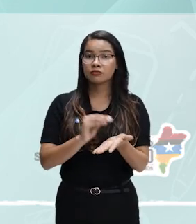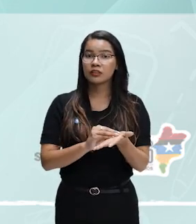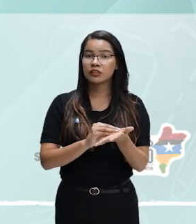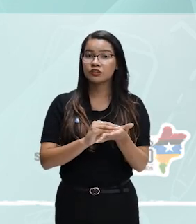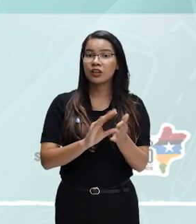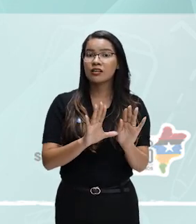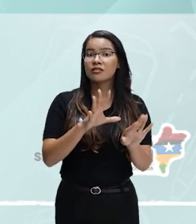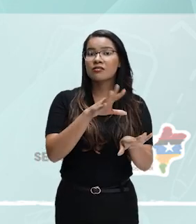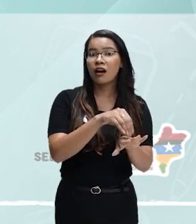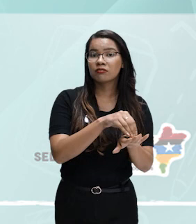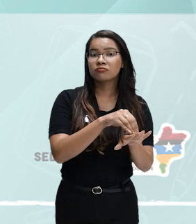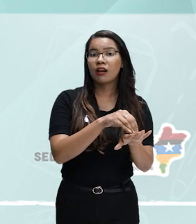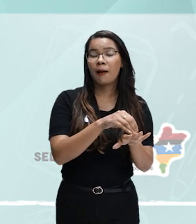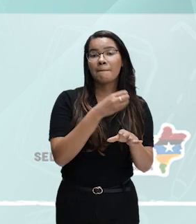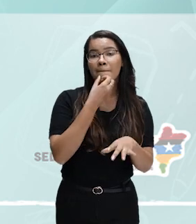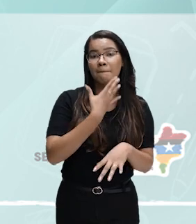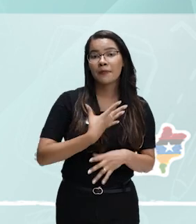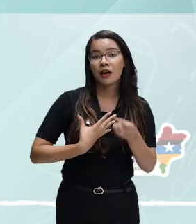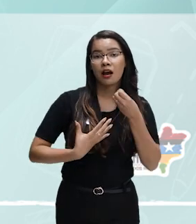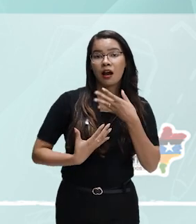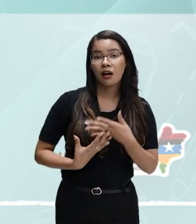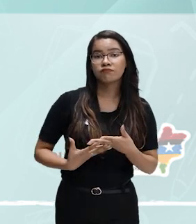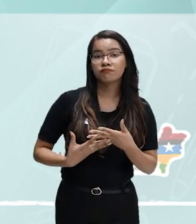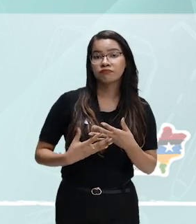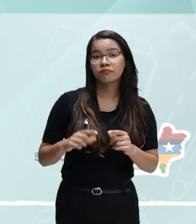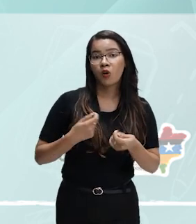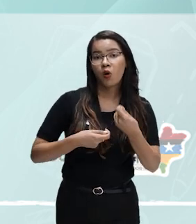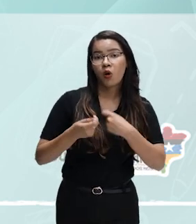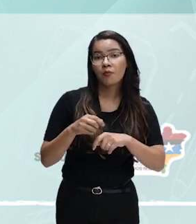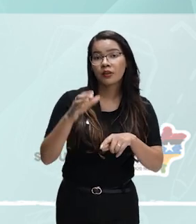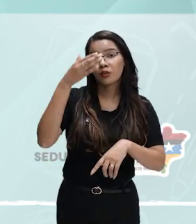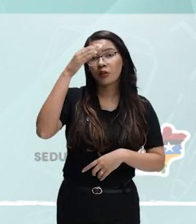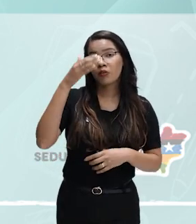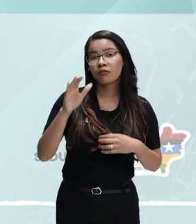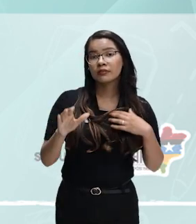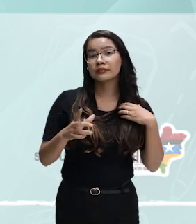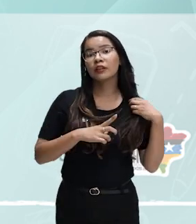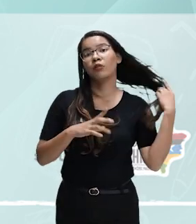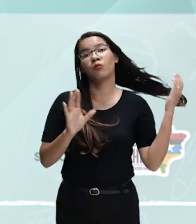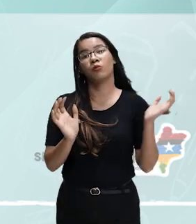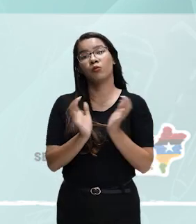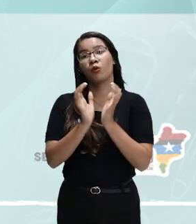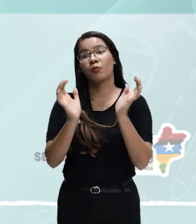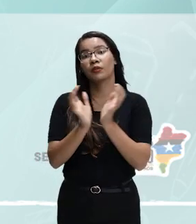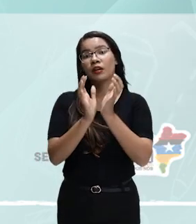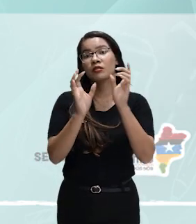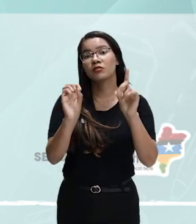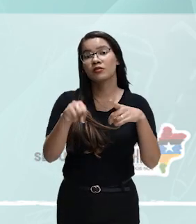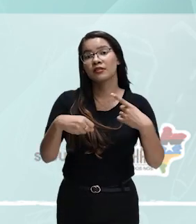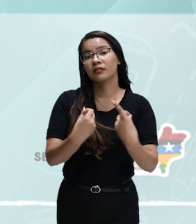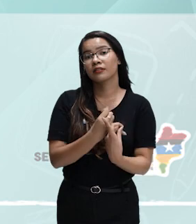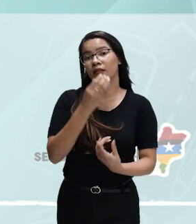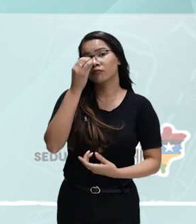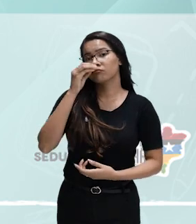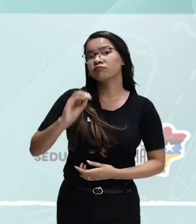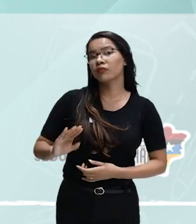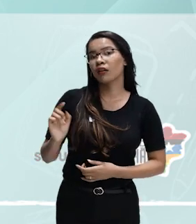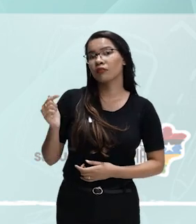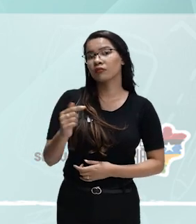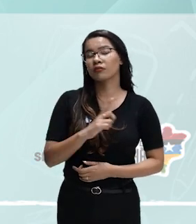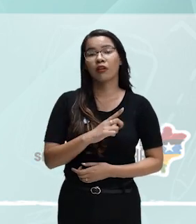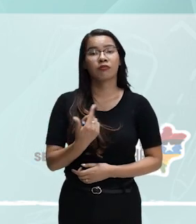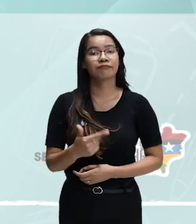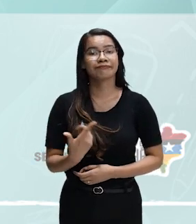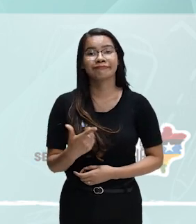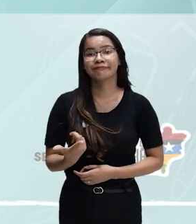acesso a determinados bens econômicos e culturais. Existe um grupo da sociedade que é excluído disso, que não